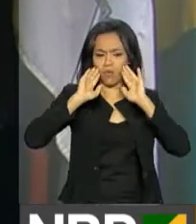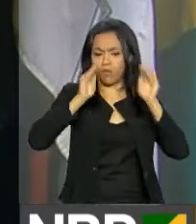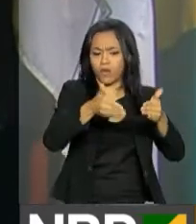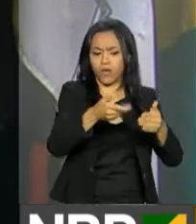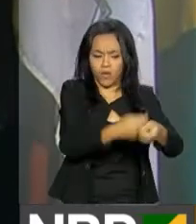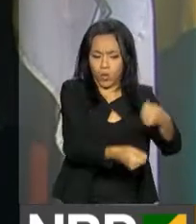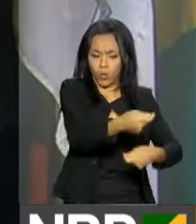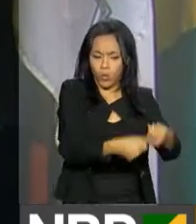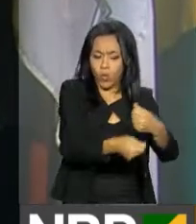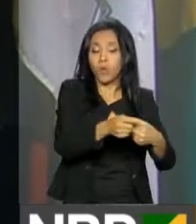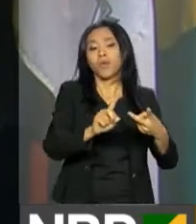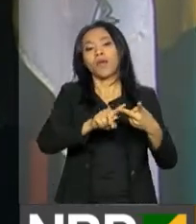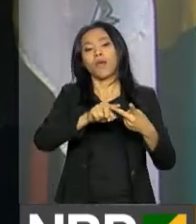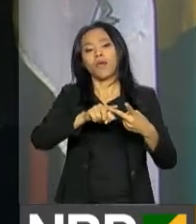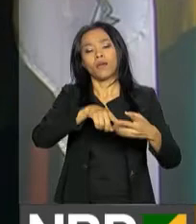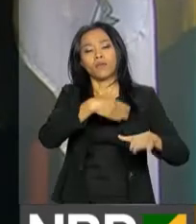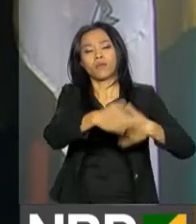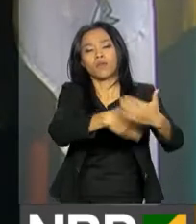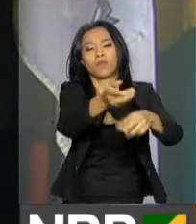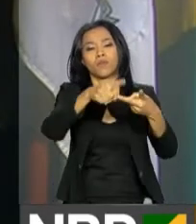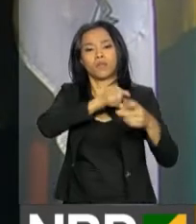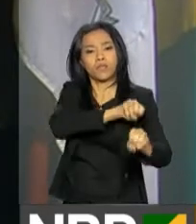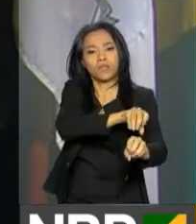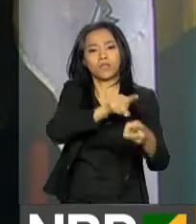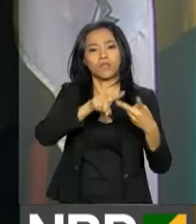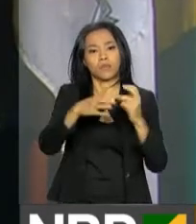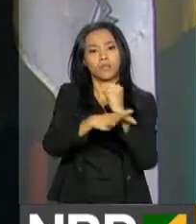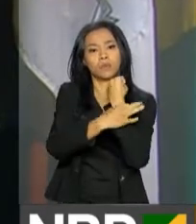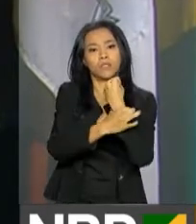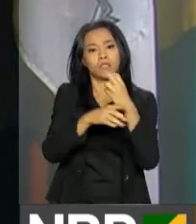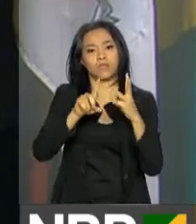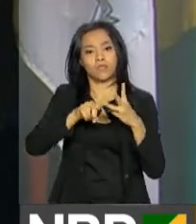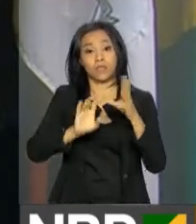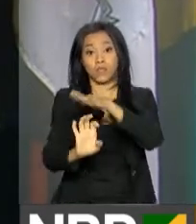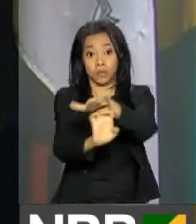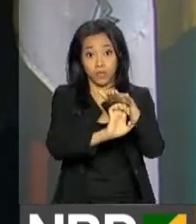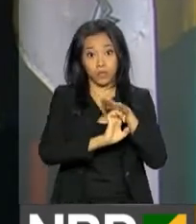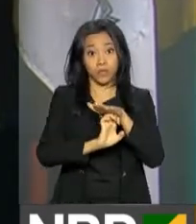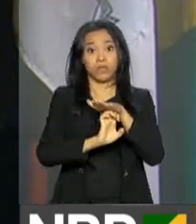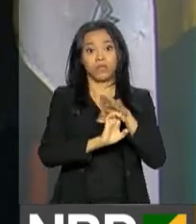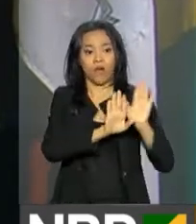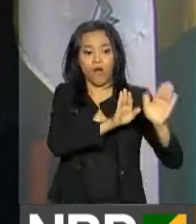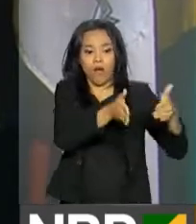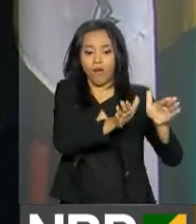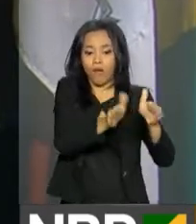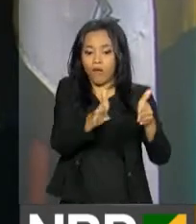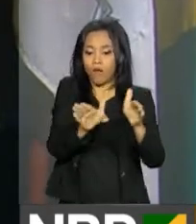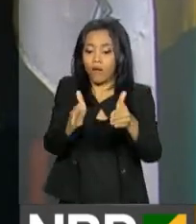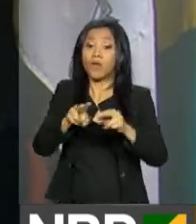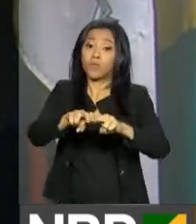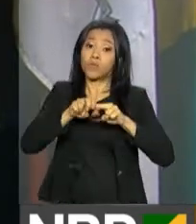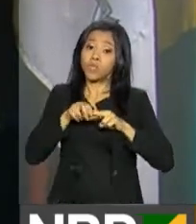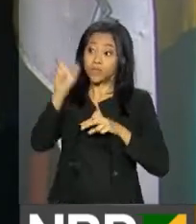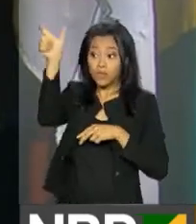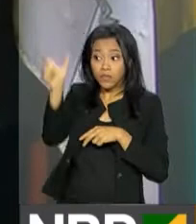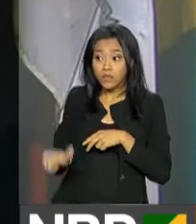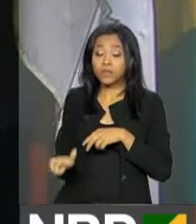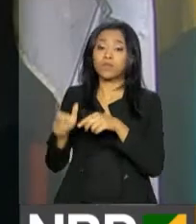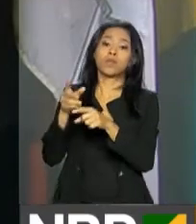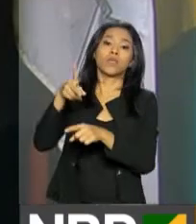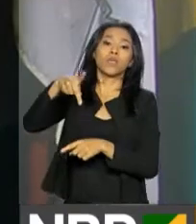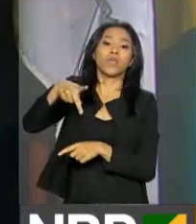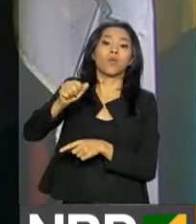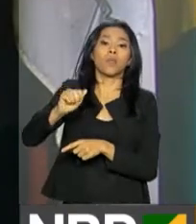é o desenvolvimento da educação da segurança pública do microempresário naturalmente e por isso que o paulo alongou se dizer